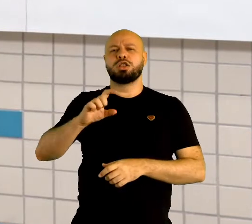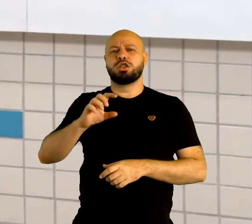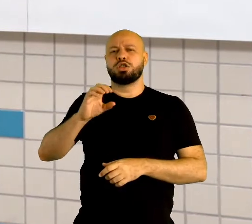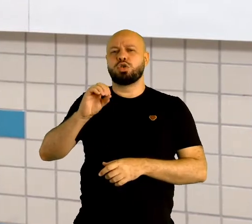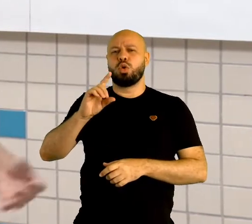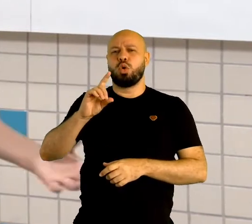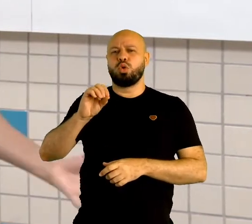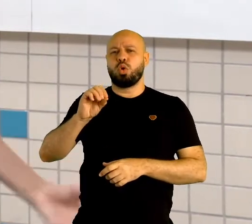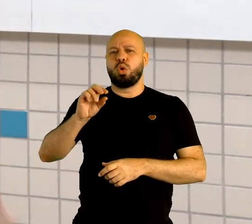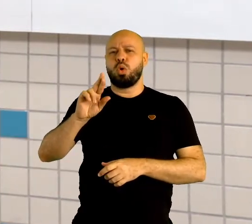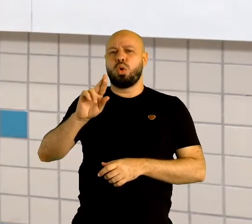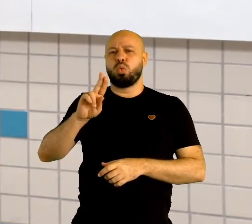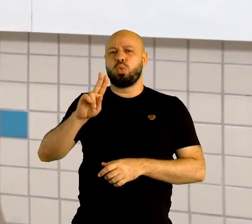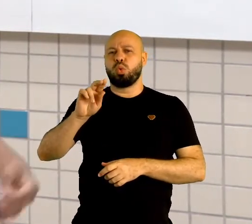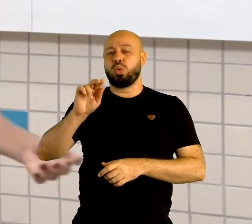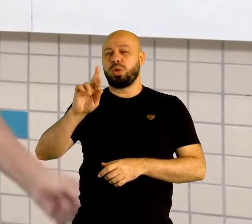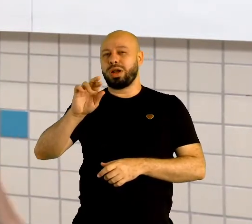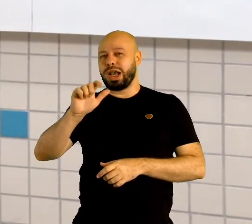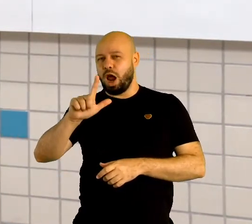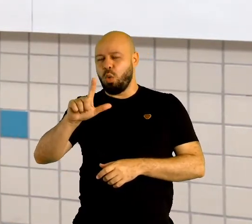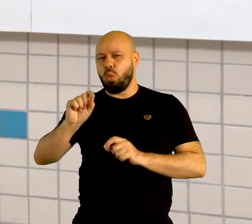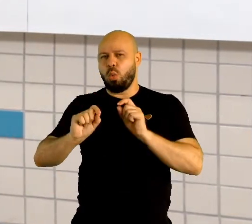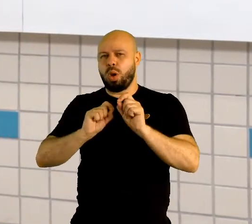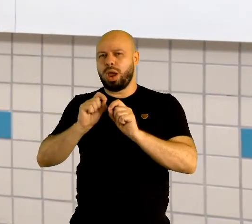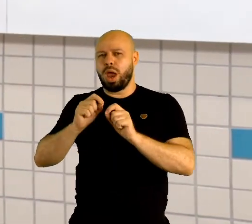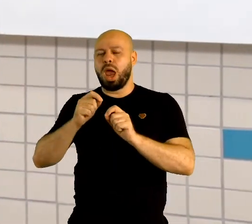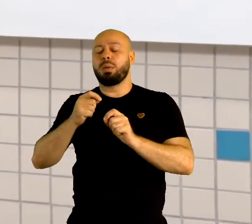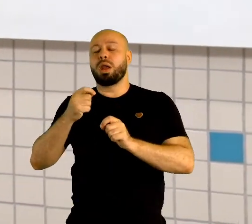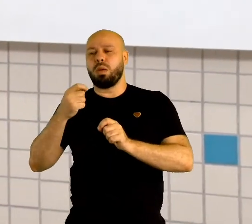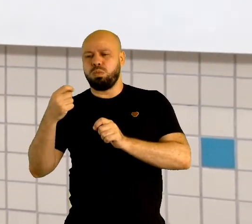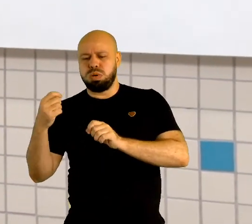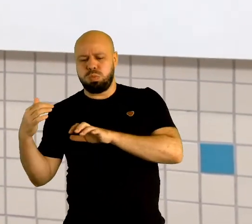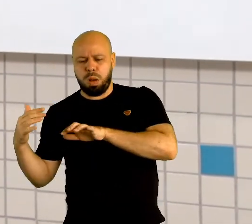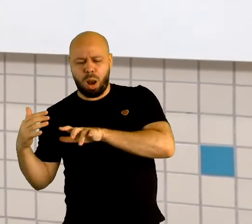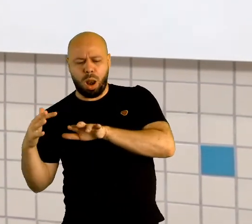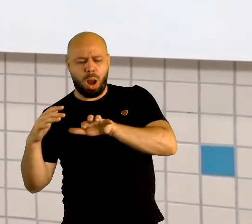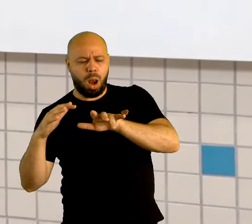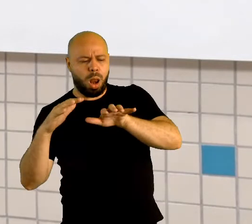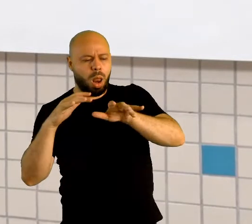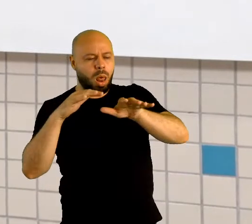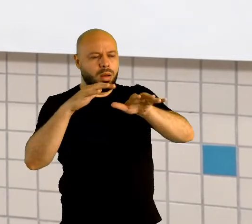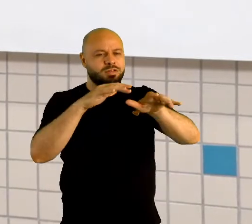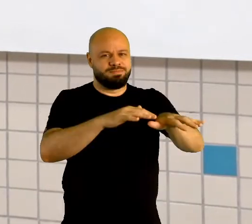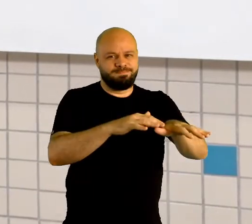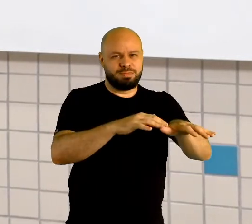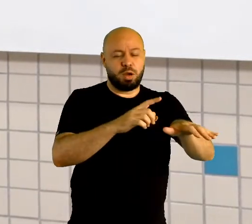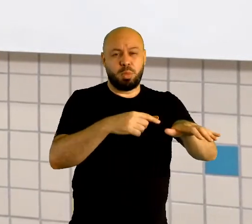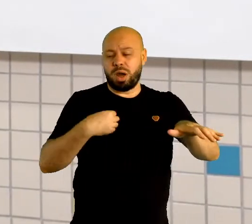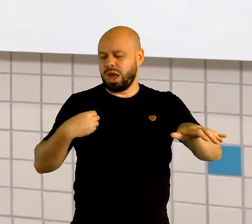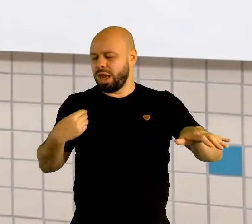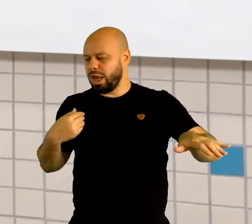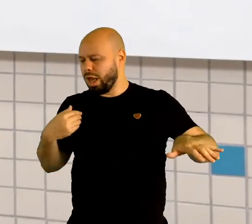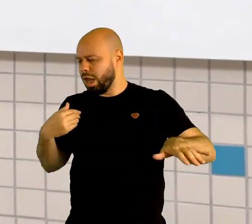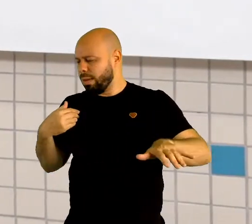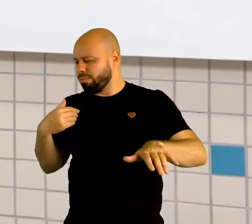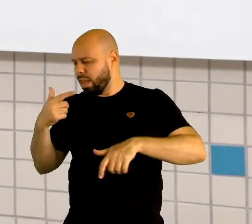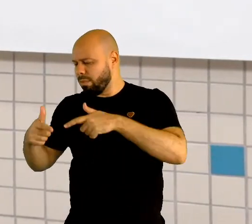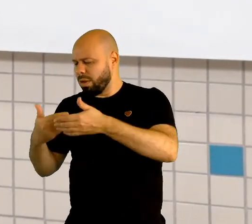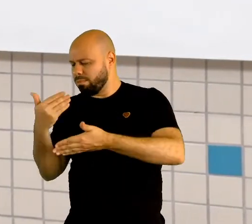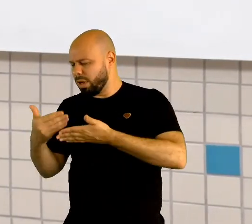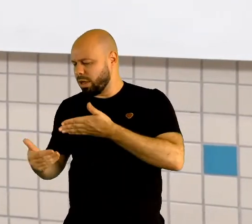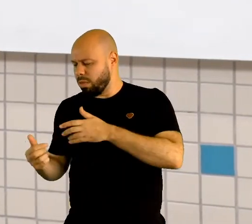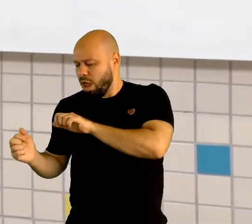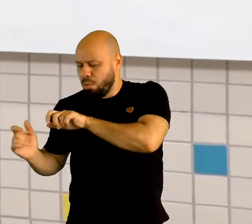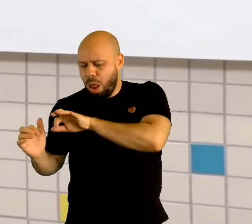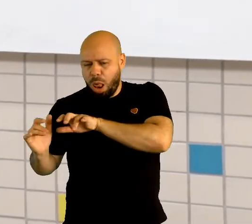agricultores que perderam seu trabalho e foram buscar o trabalho na cidade. Meninos, nós vamos falar agora,